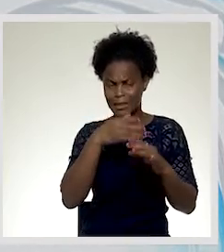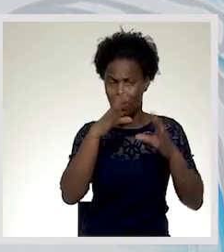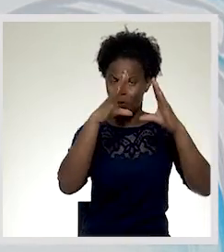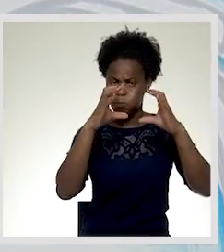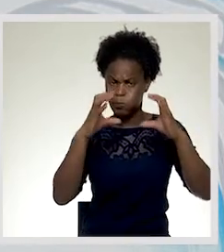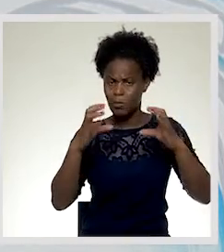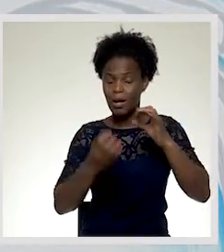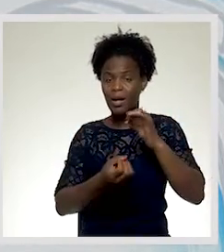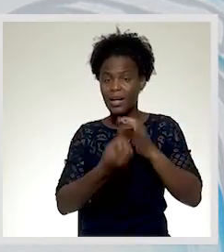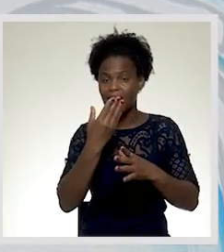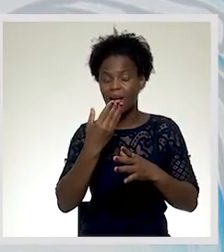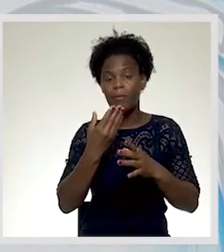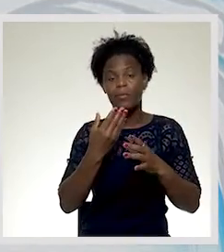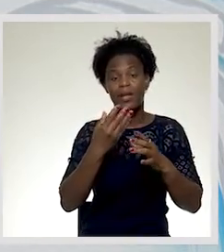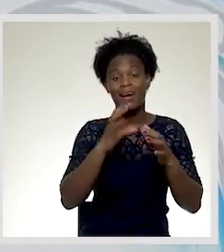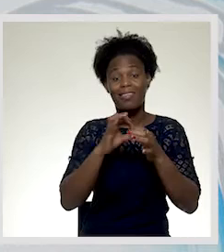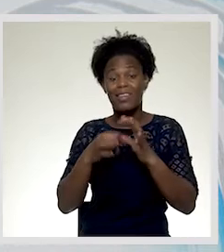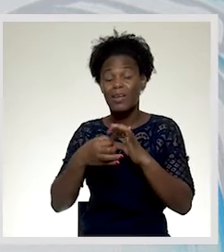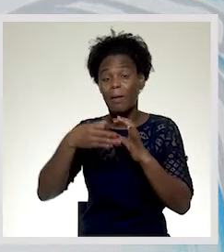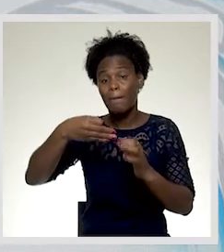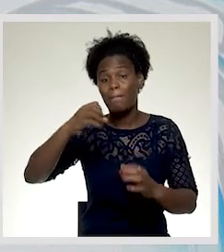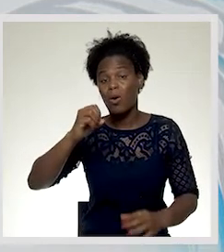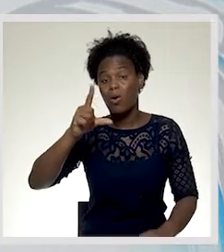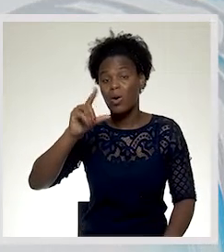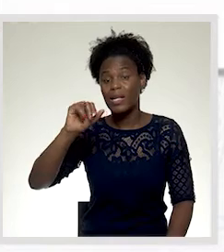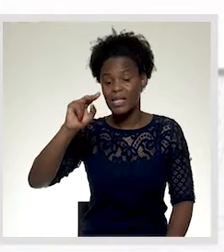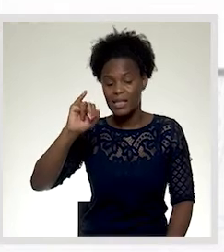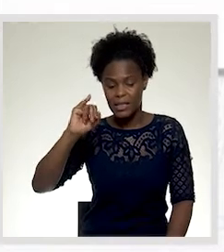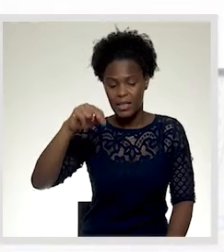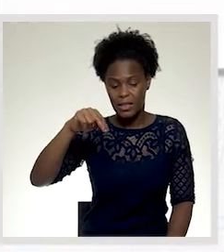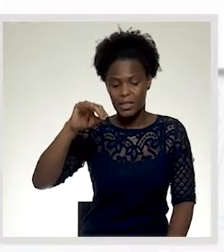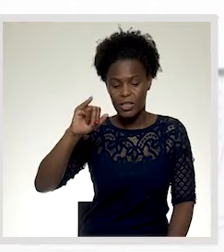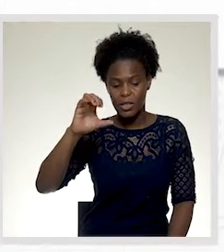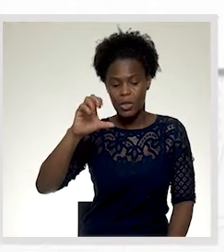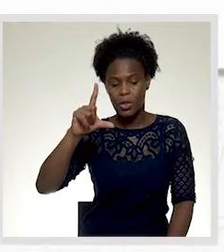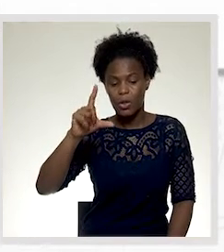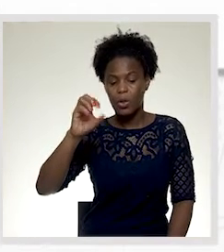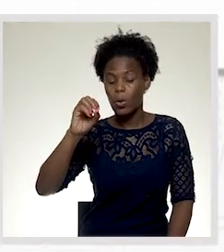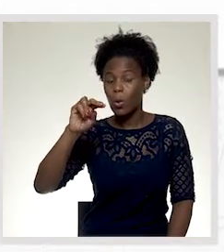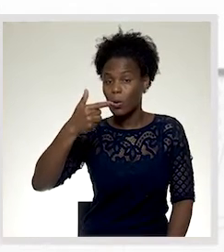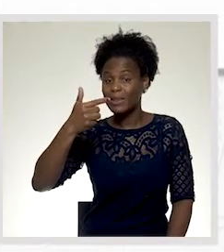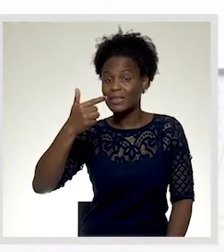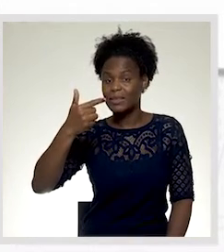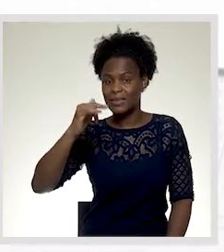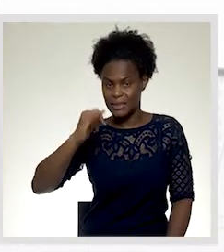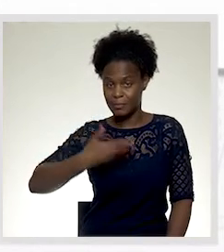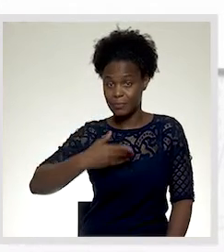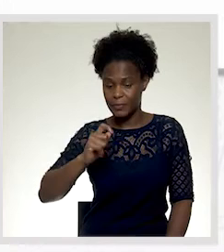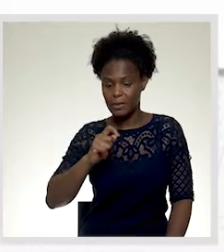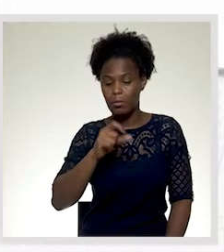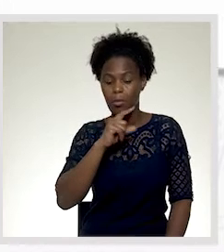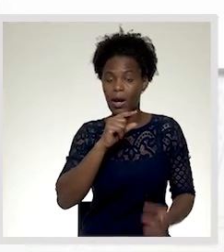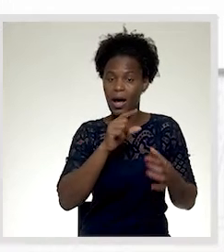condensação, ok? Para formar uma cadeia polinucleotídica. Também o RNA possui uma base azotada que pode